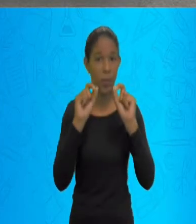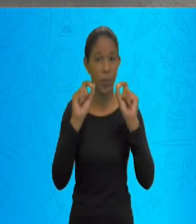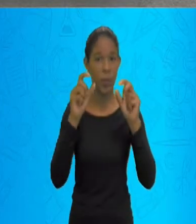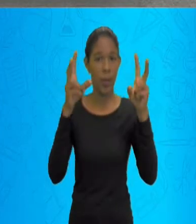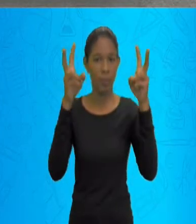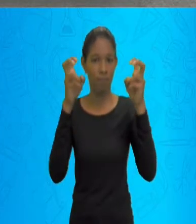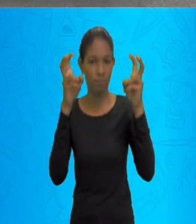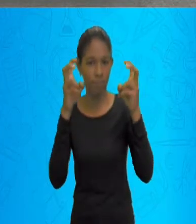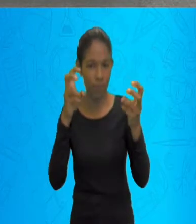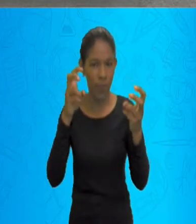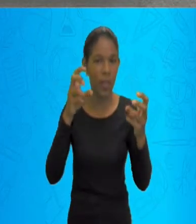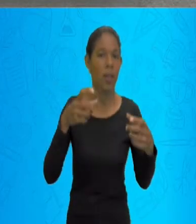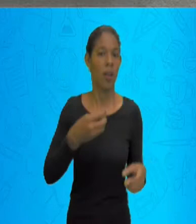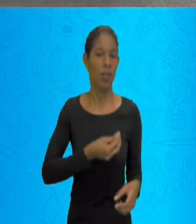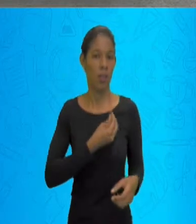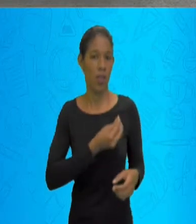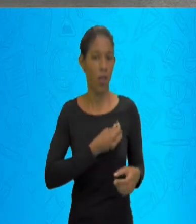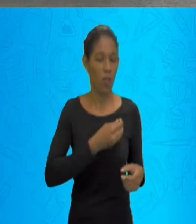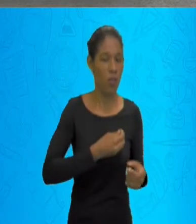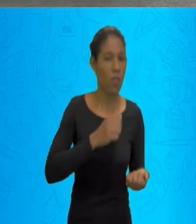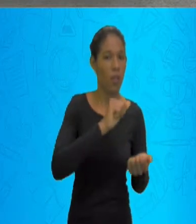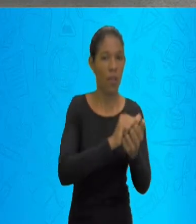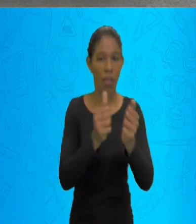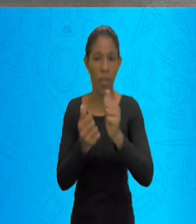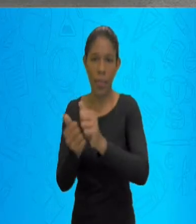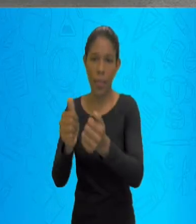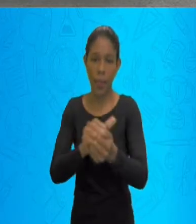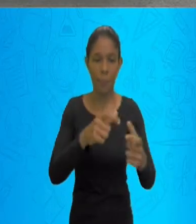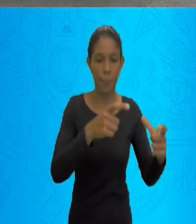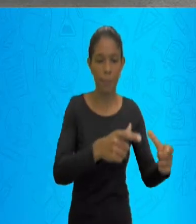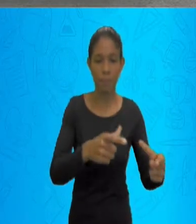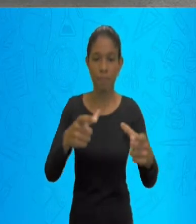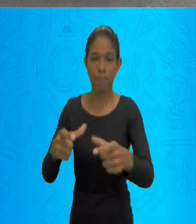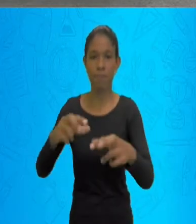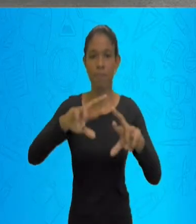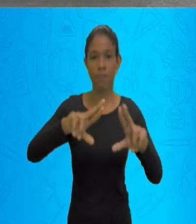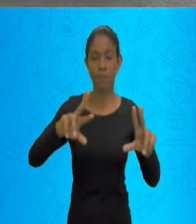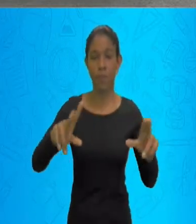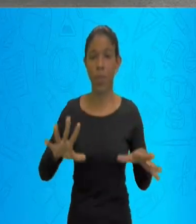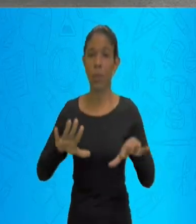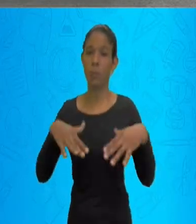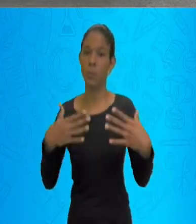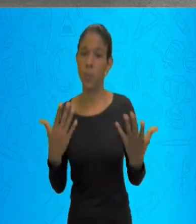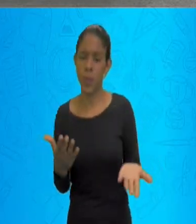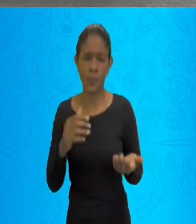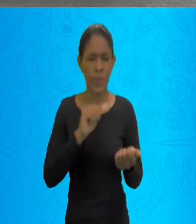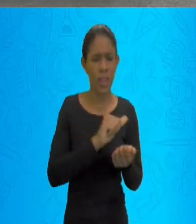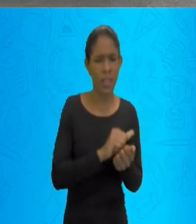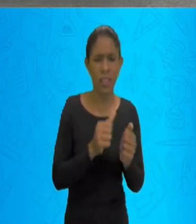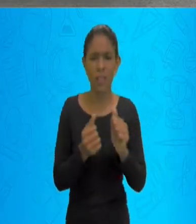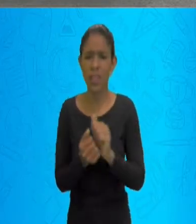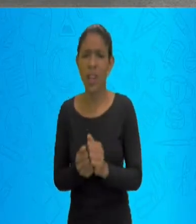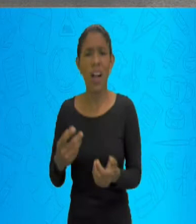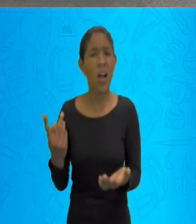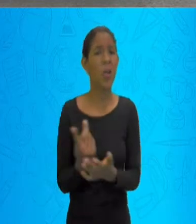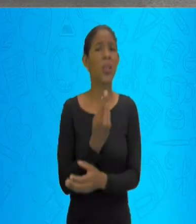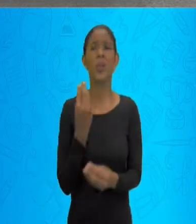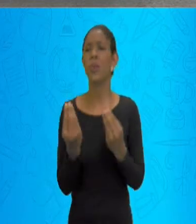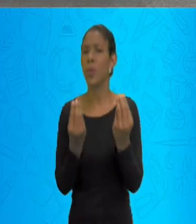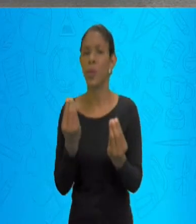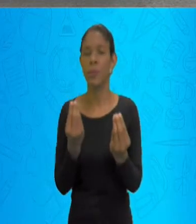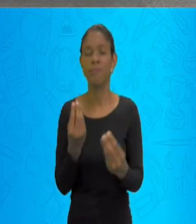seres vivos no ambiente. Bom, as adaptações elas acontecem de maneira bem